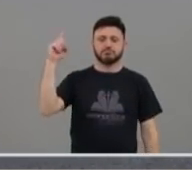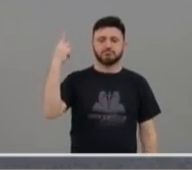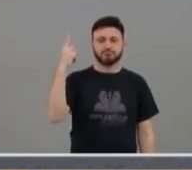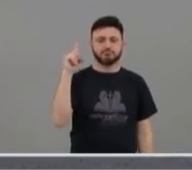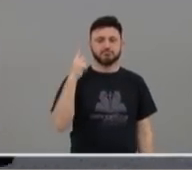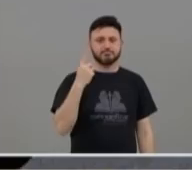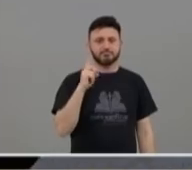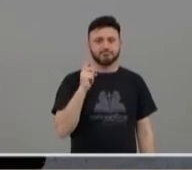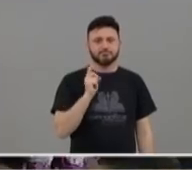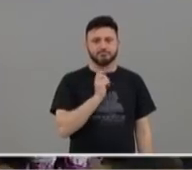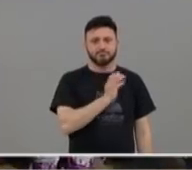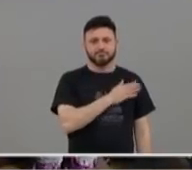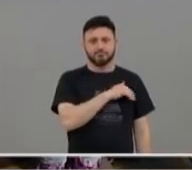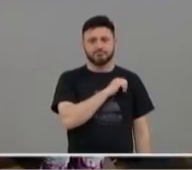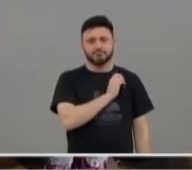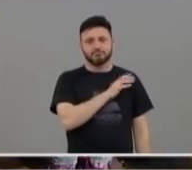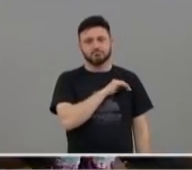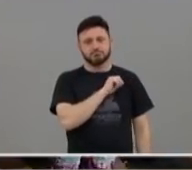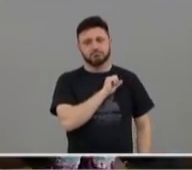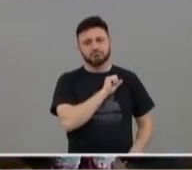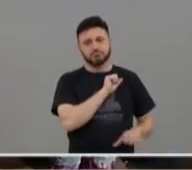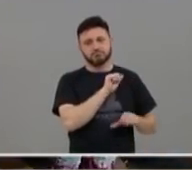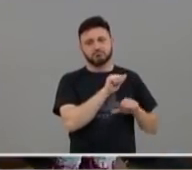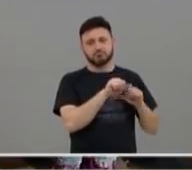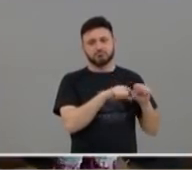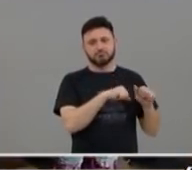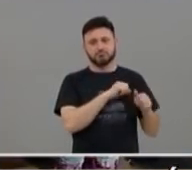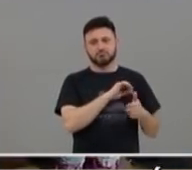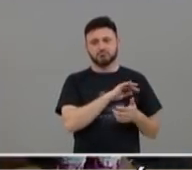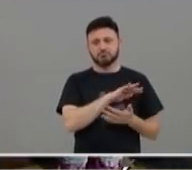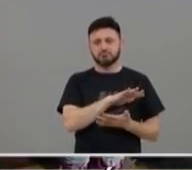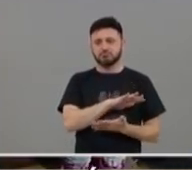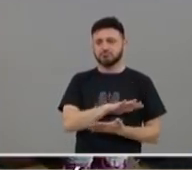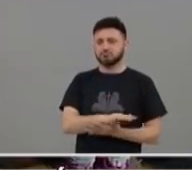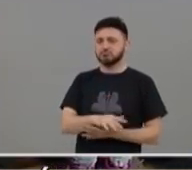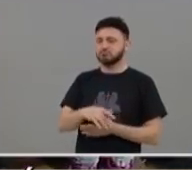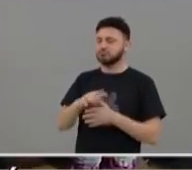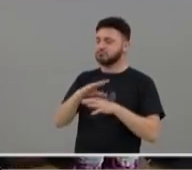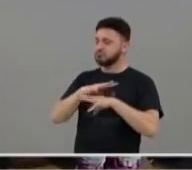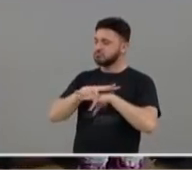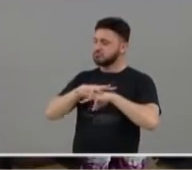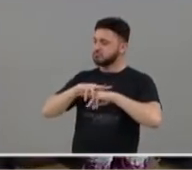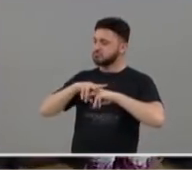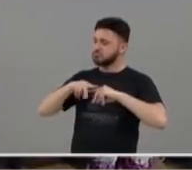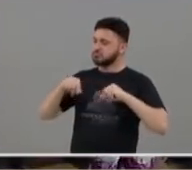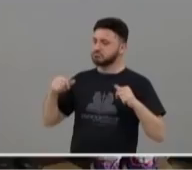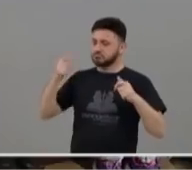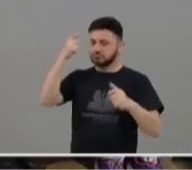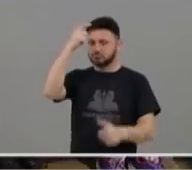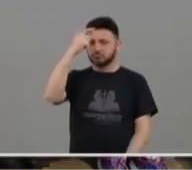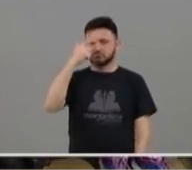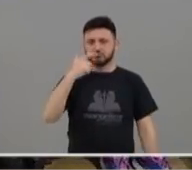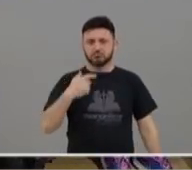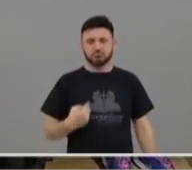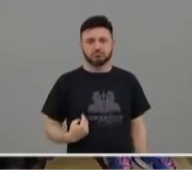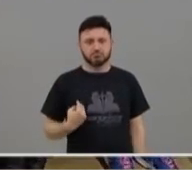coração vai pedindo o Espírito Santo e cura, Senhor, cura nesse momento.